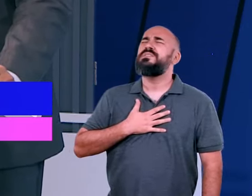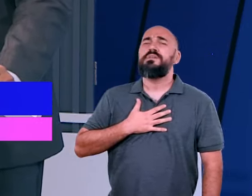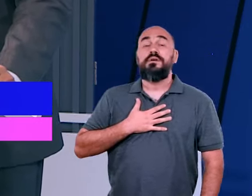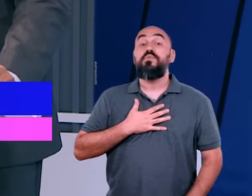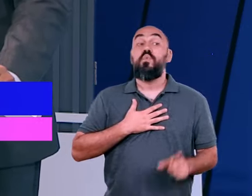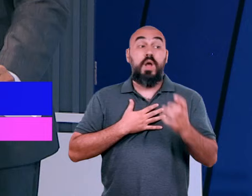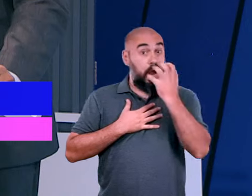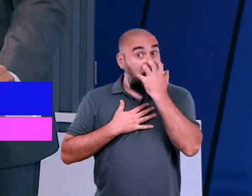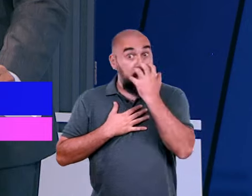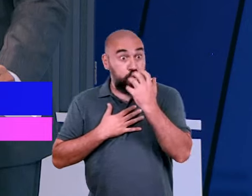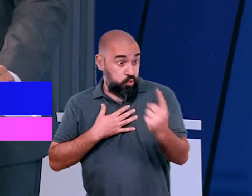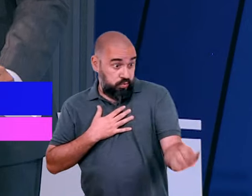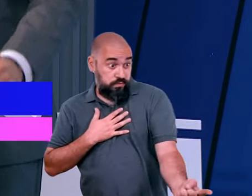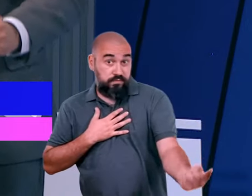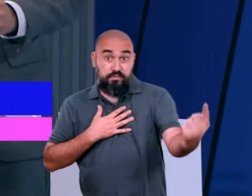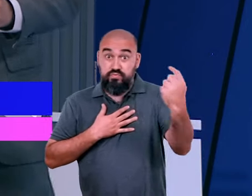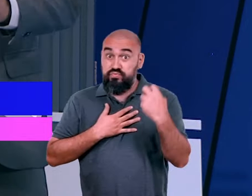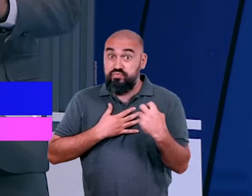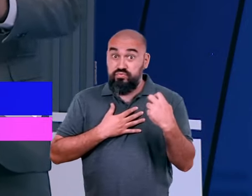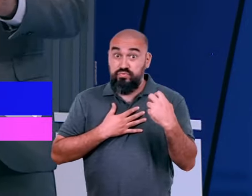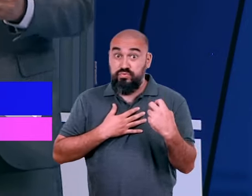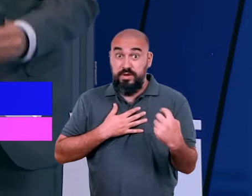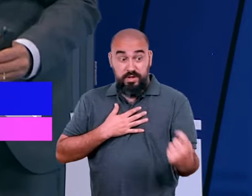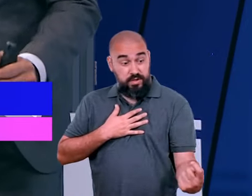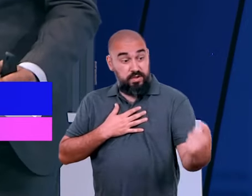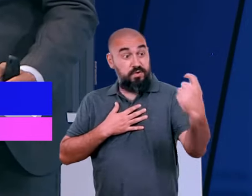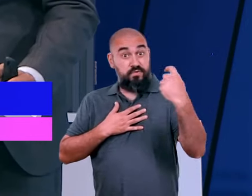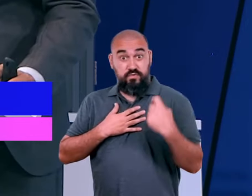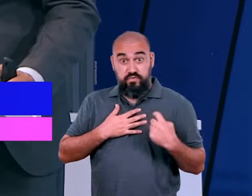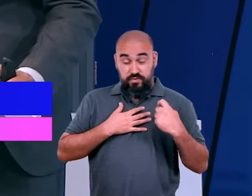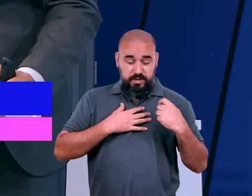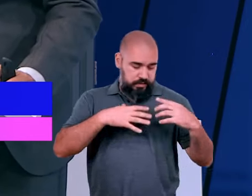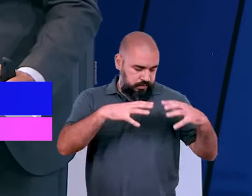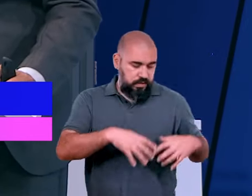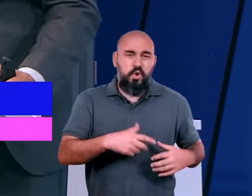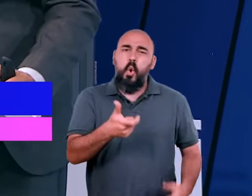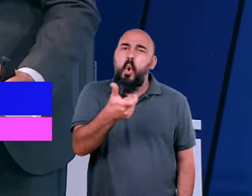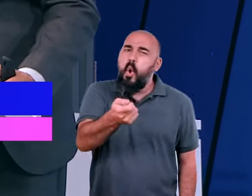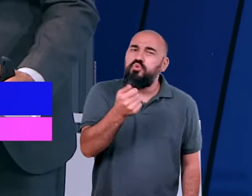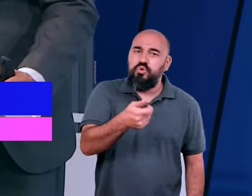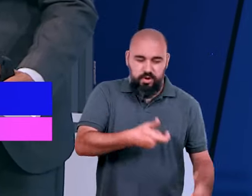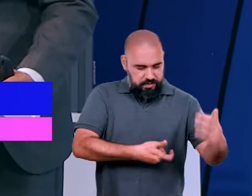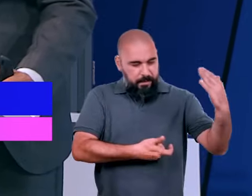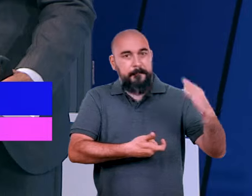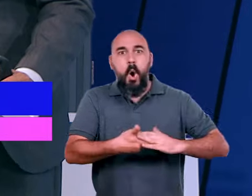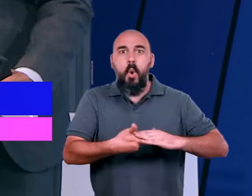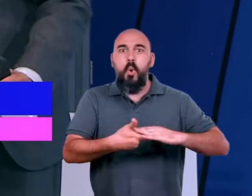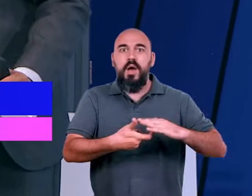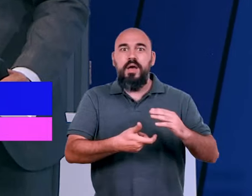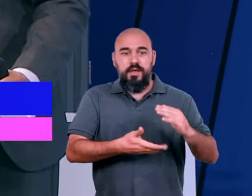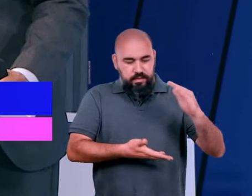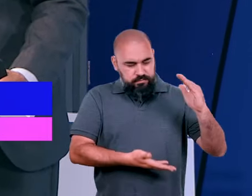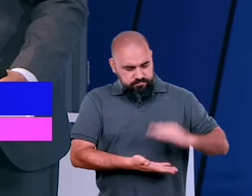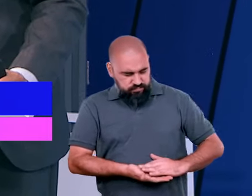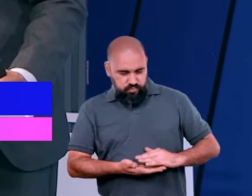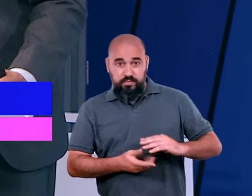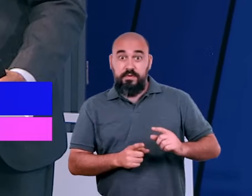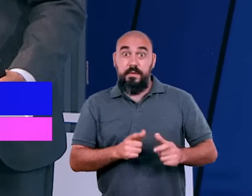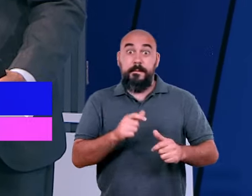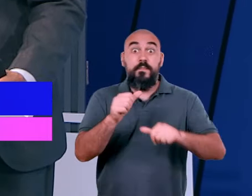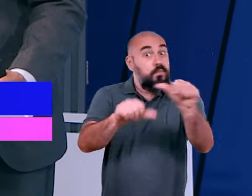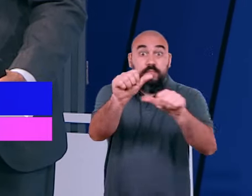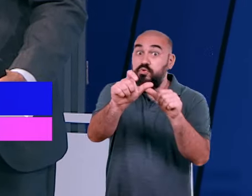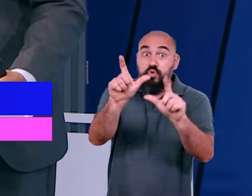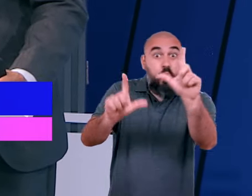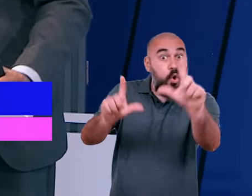ela no sofá levantou e ele bateu a pata no controle da televisão e na hora a televisão foi parar na Novo